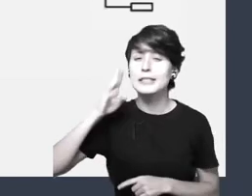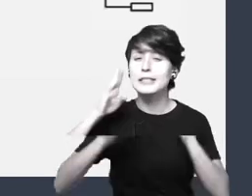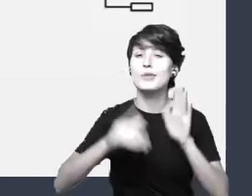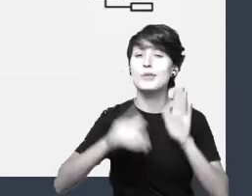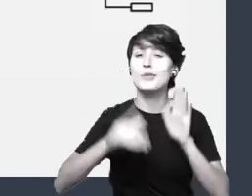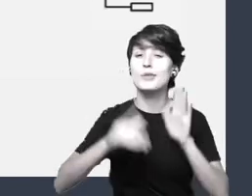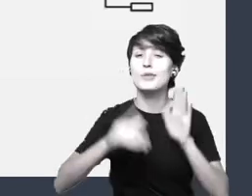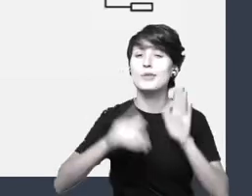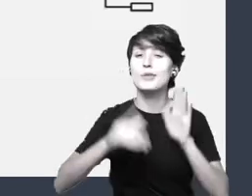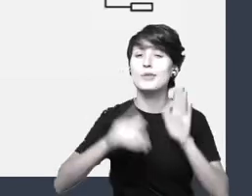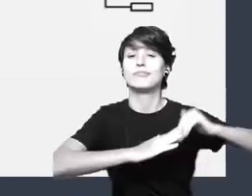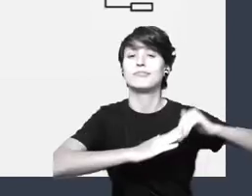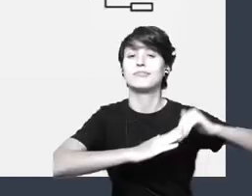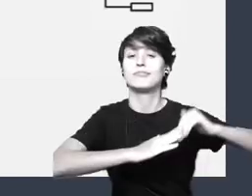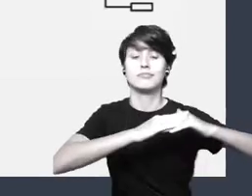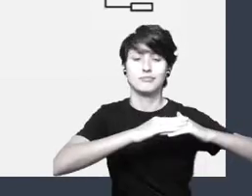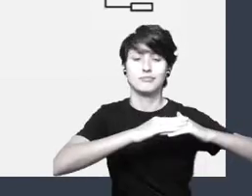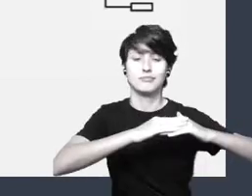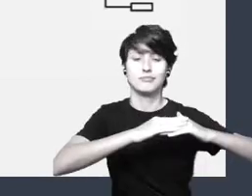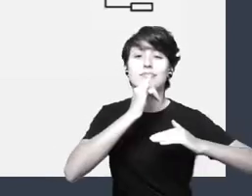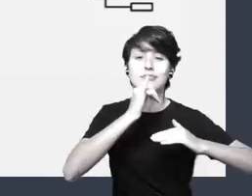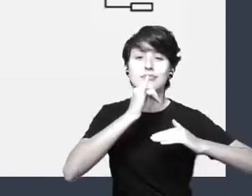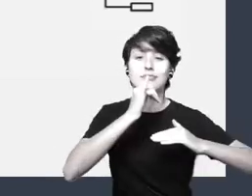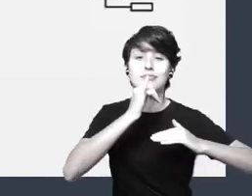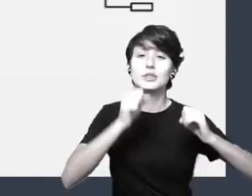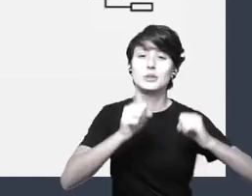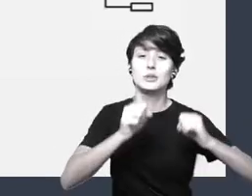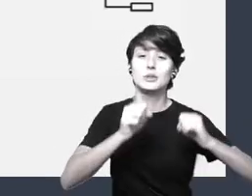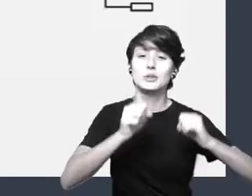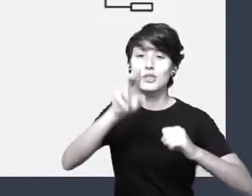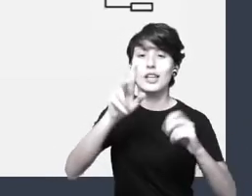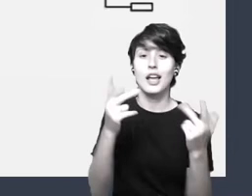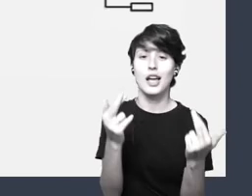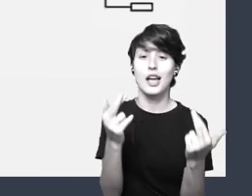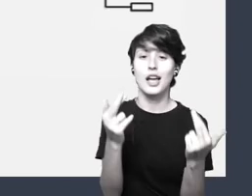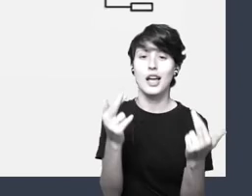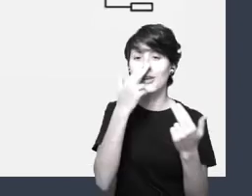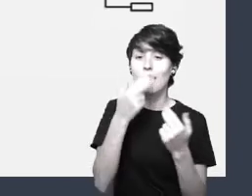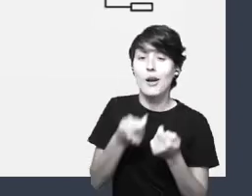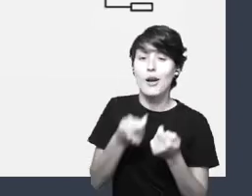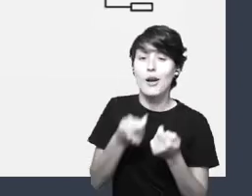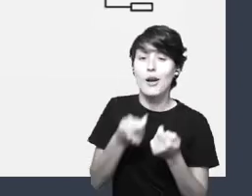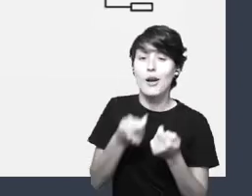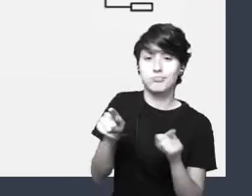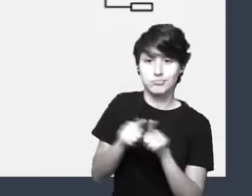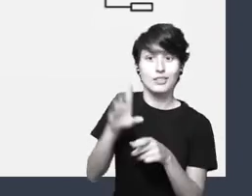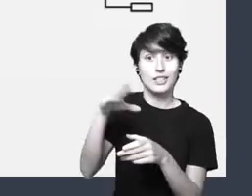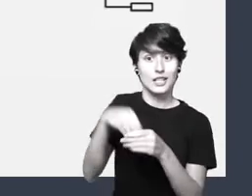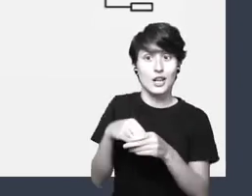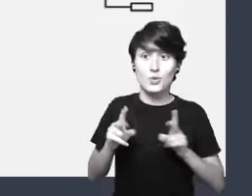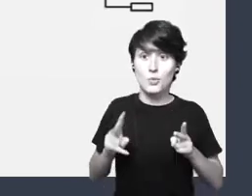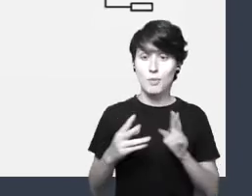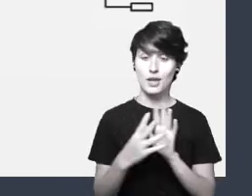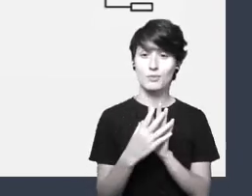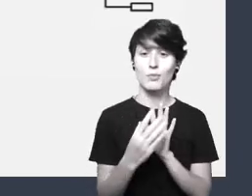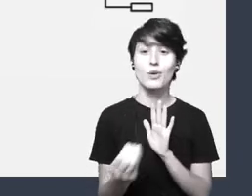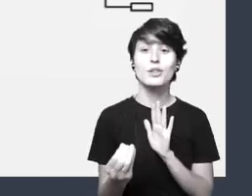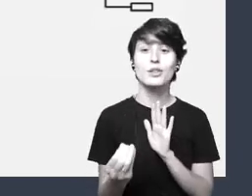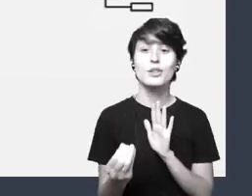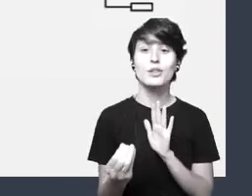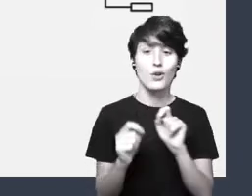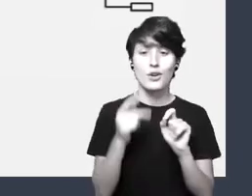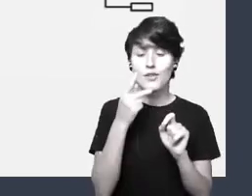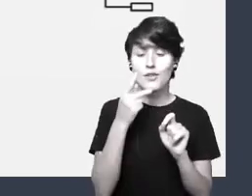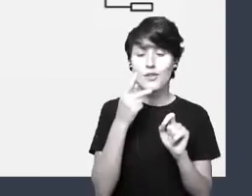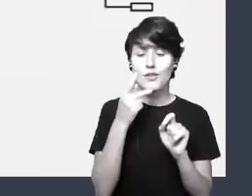por exemplo. Então, a gente pode utilizar para mitigar esses vieses no próprio modelo, o que a gente chama que é